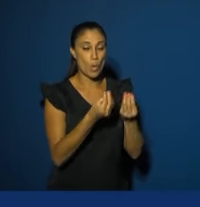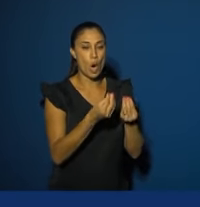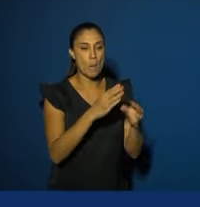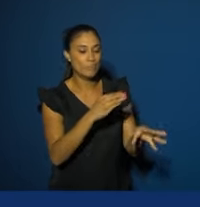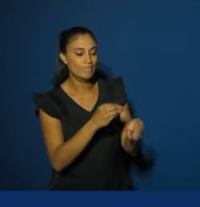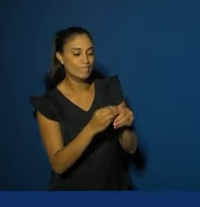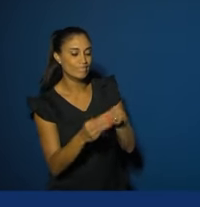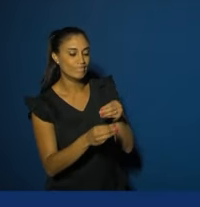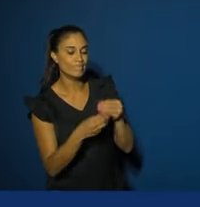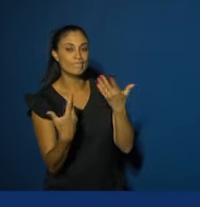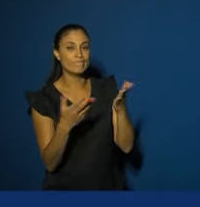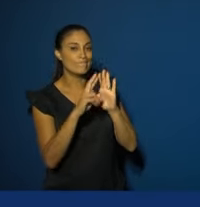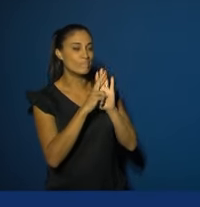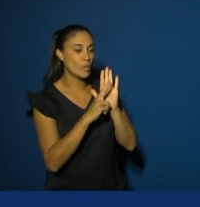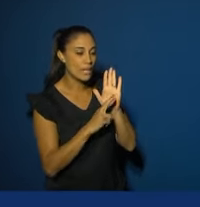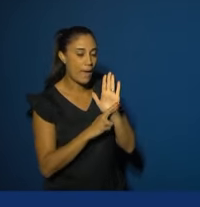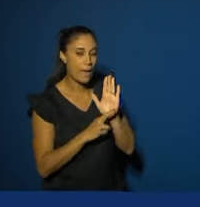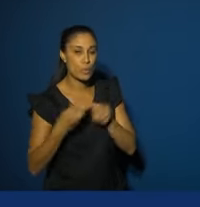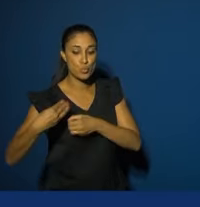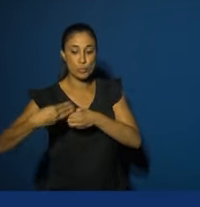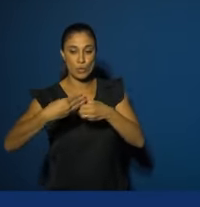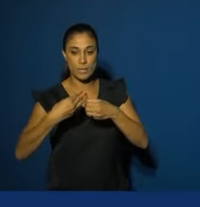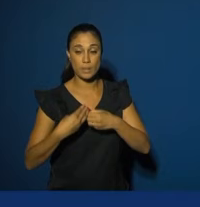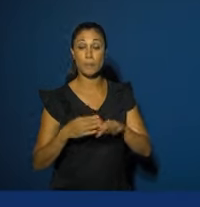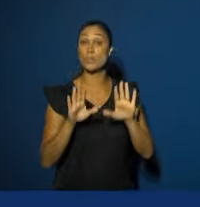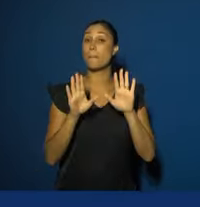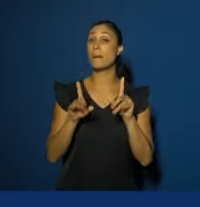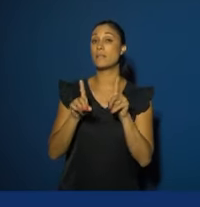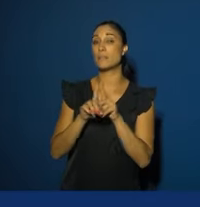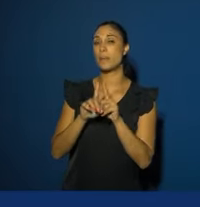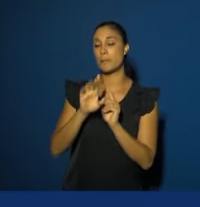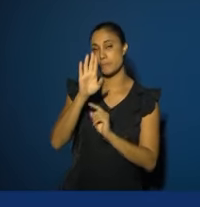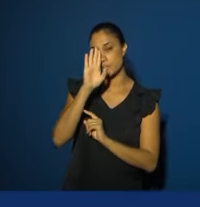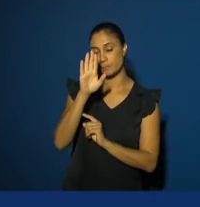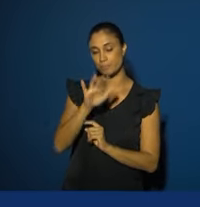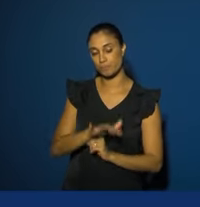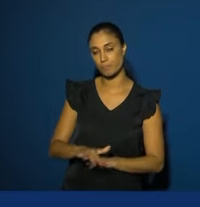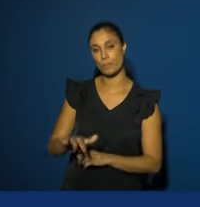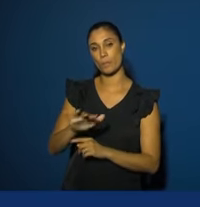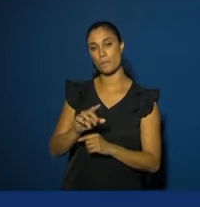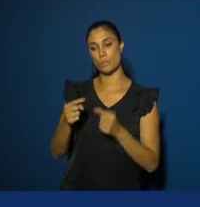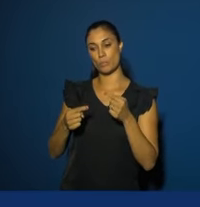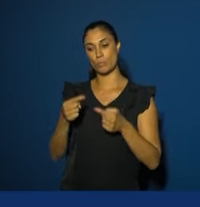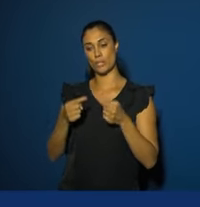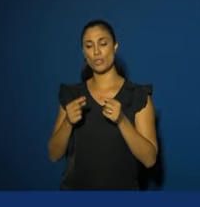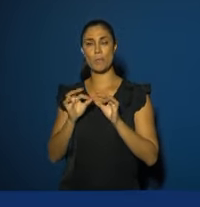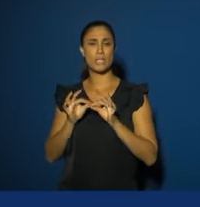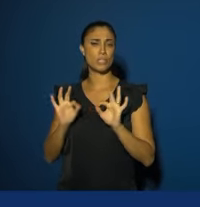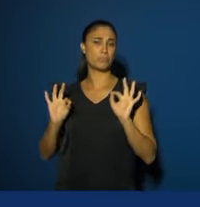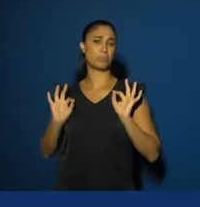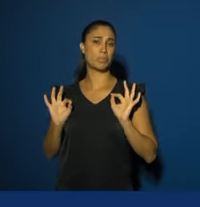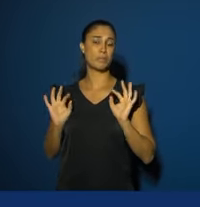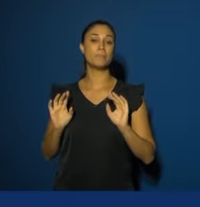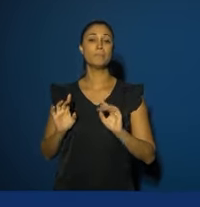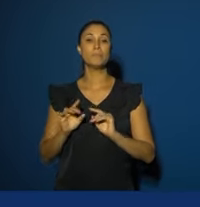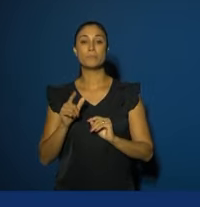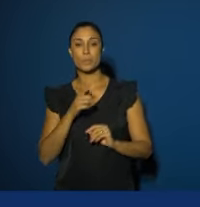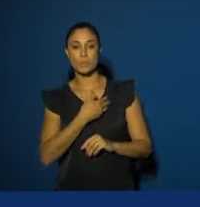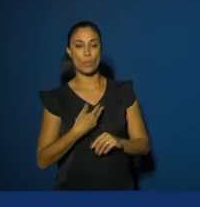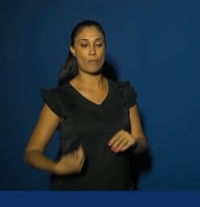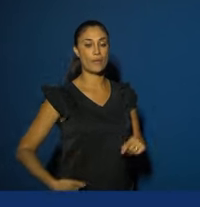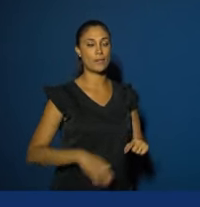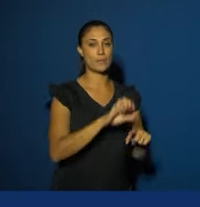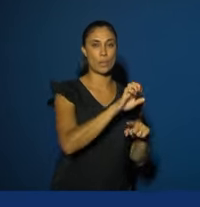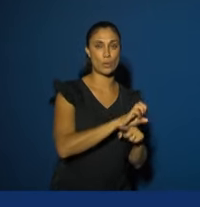juntar quais os critérios de juntar os municípios mas principalmente um ambiente de negociação política mais sofisticado né entre os governos